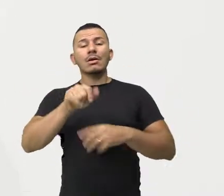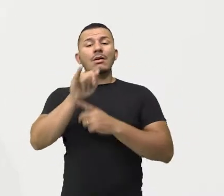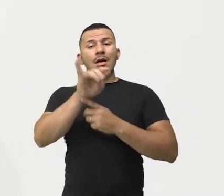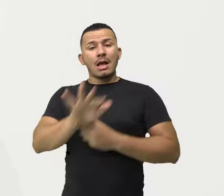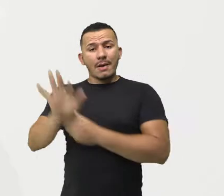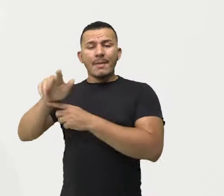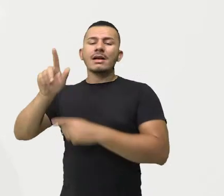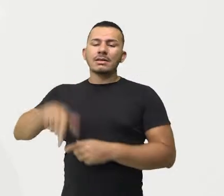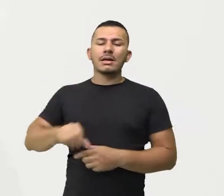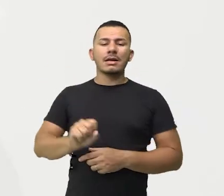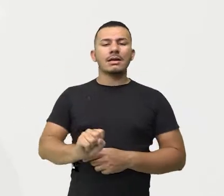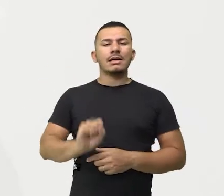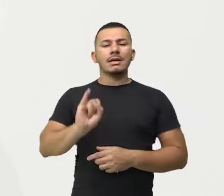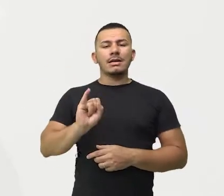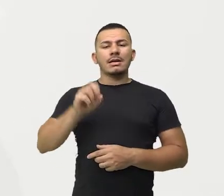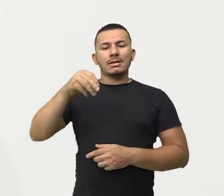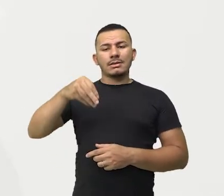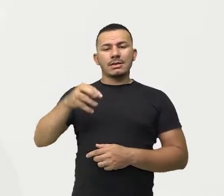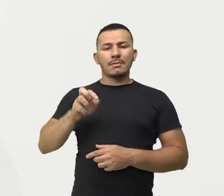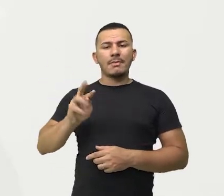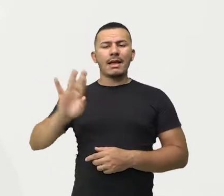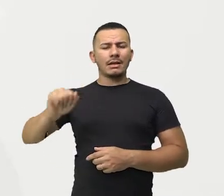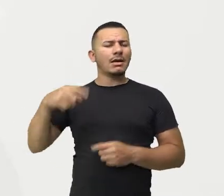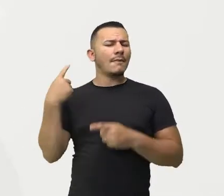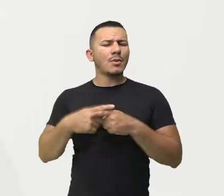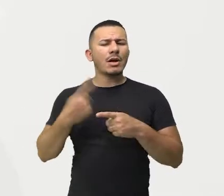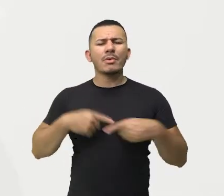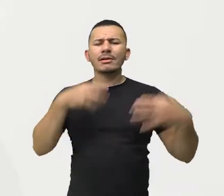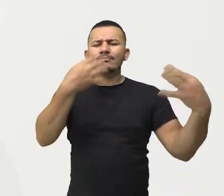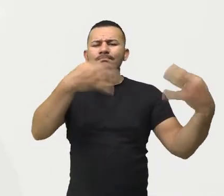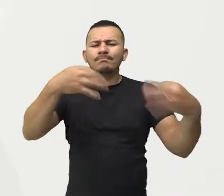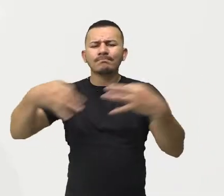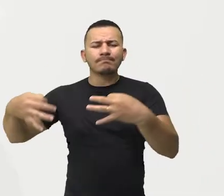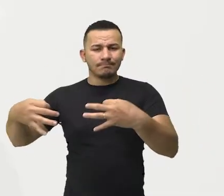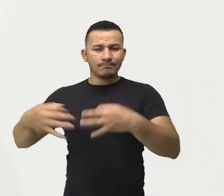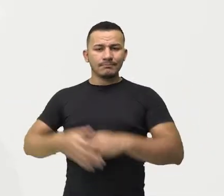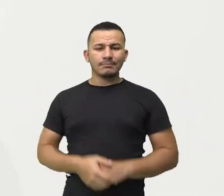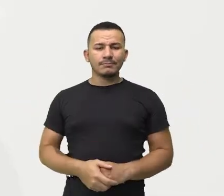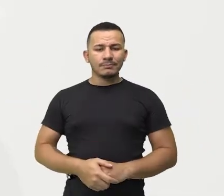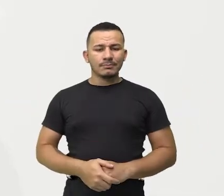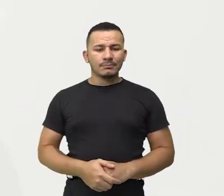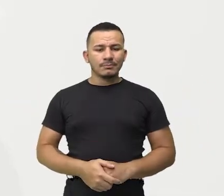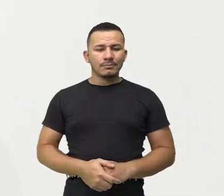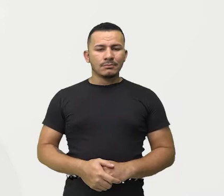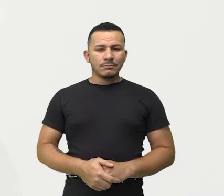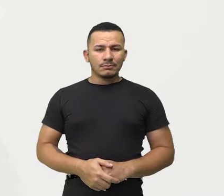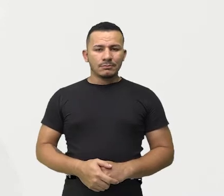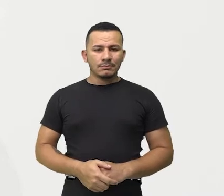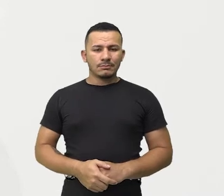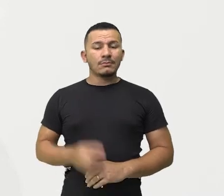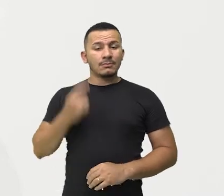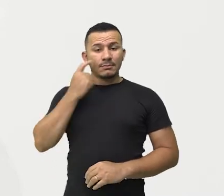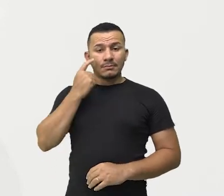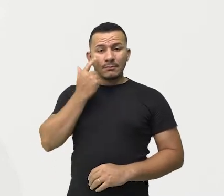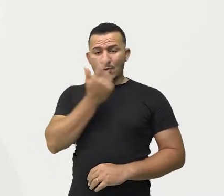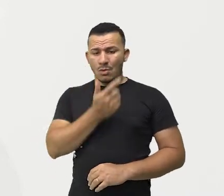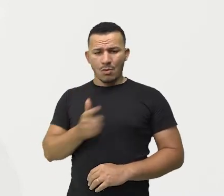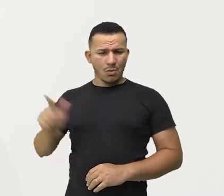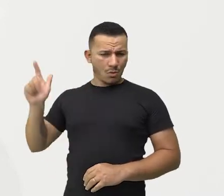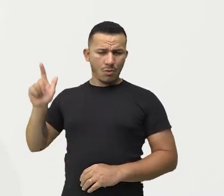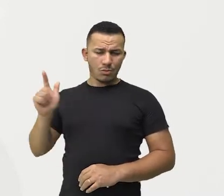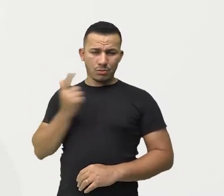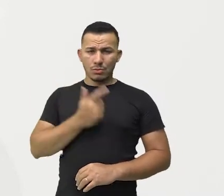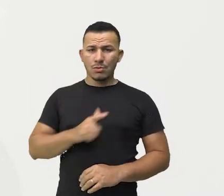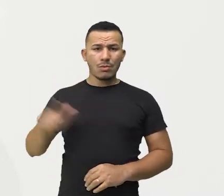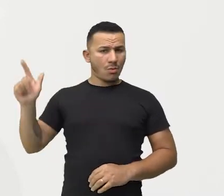figuras são simétricas. Simétricas por quê? Por reflexão. Então, vamos seguir. Olha só outro tipo